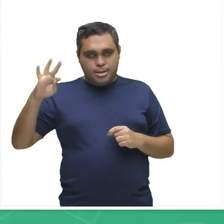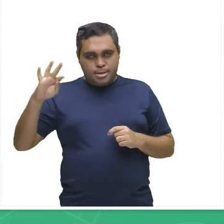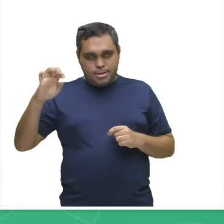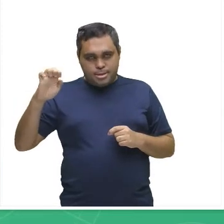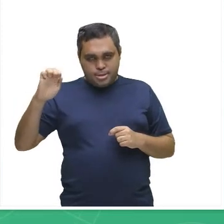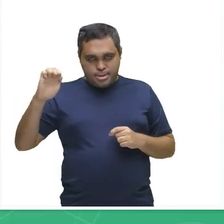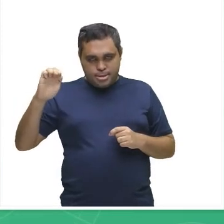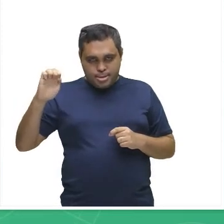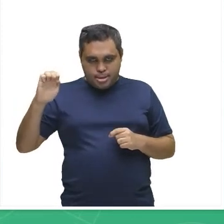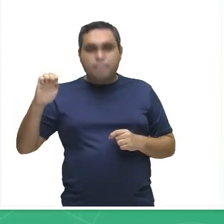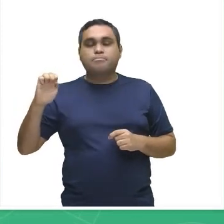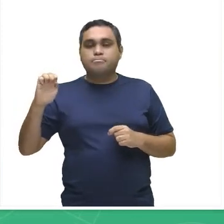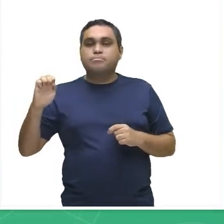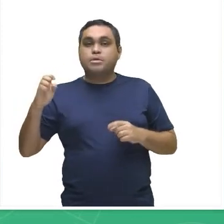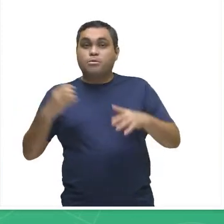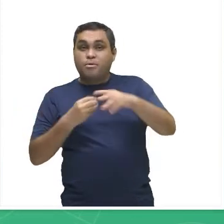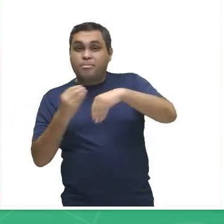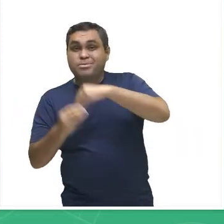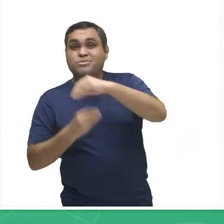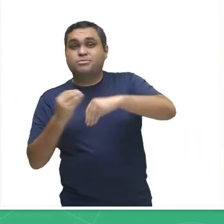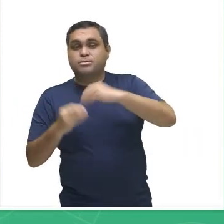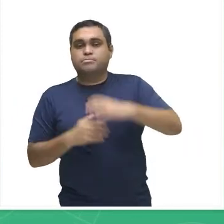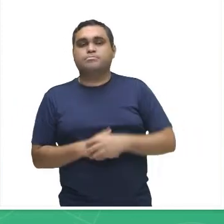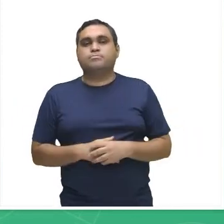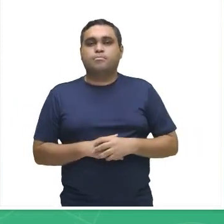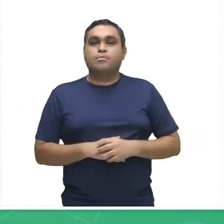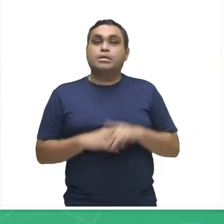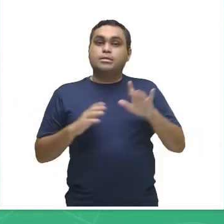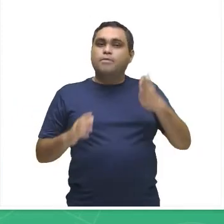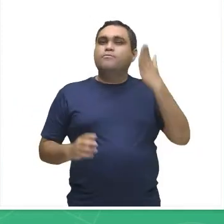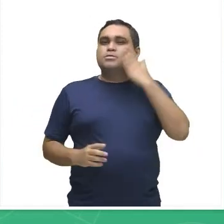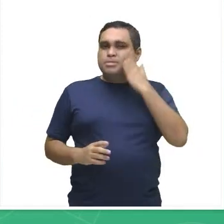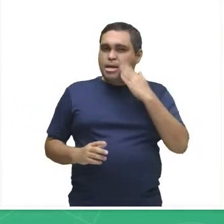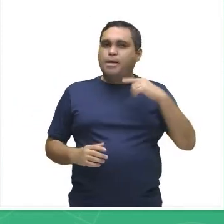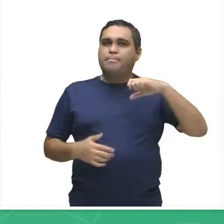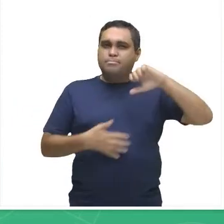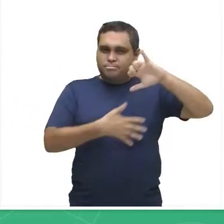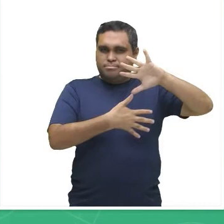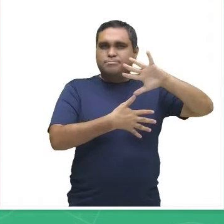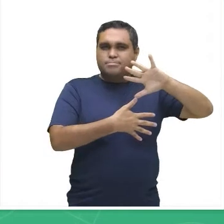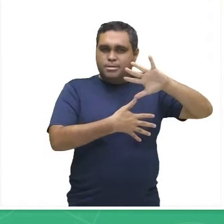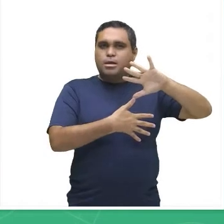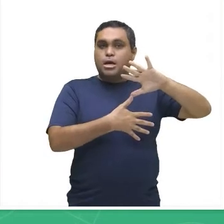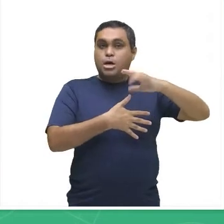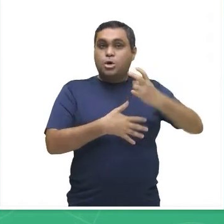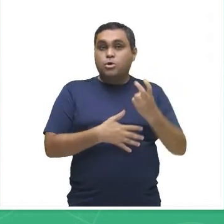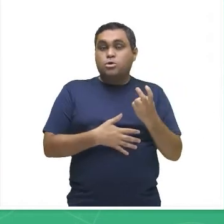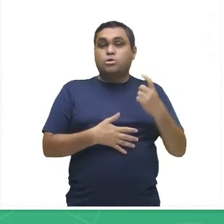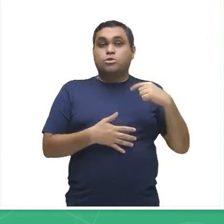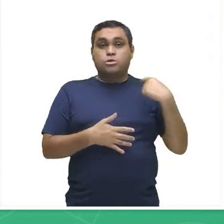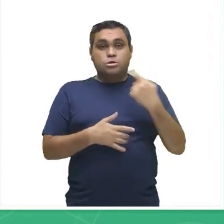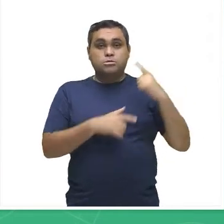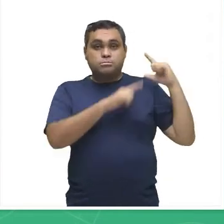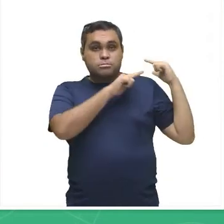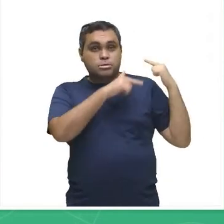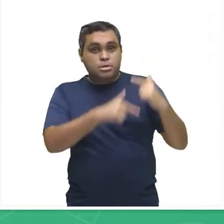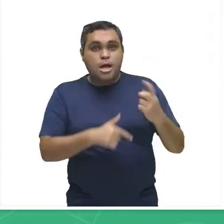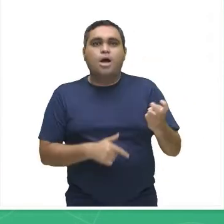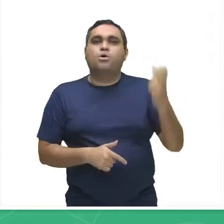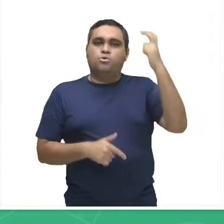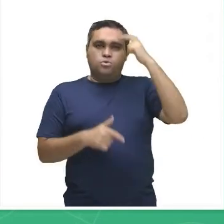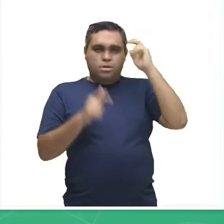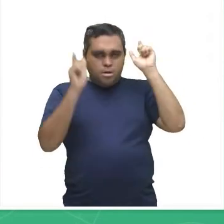contribui para a formação da nossa identidade, é através do helenismo que esses elementos chegam aos